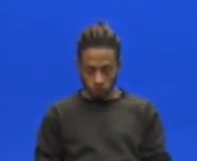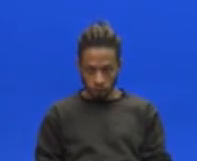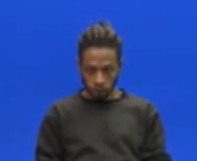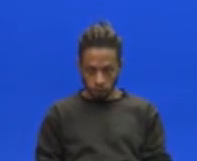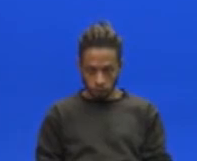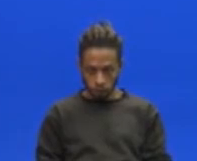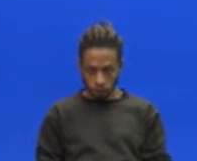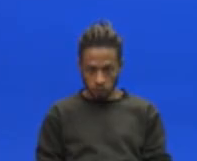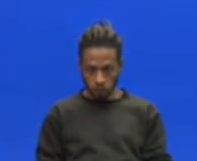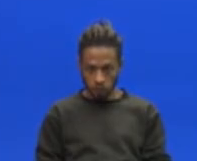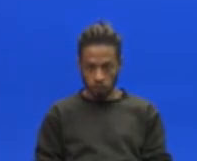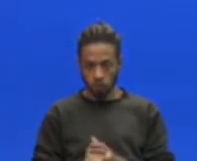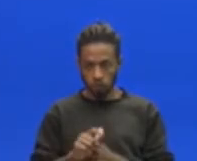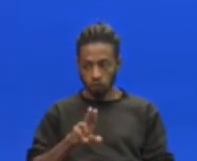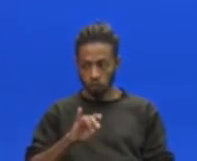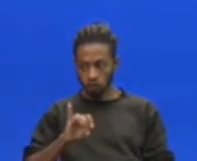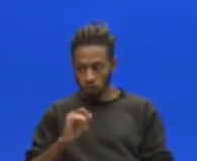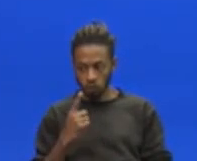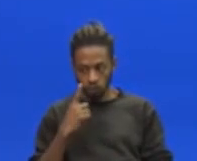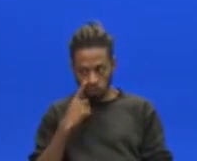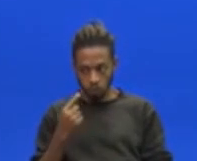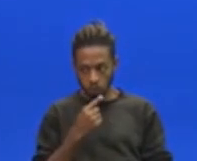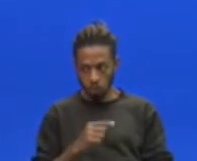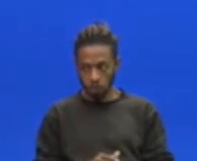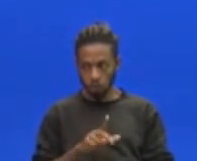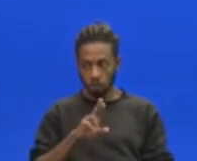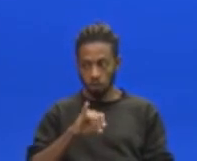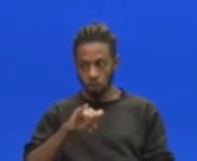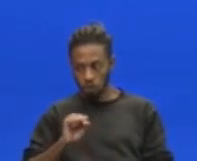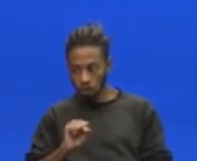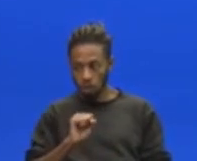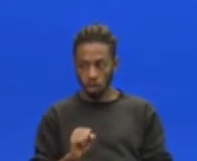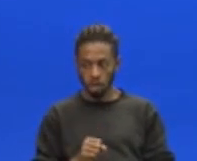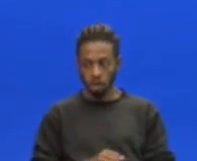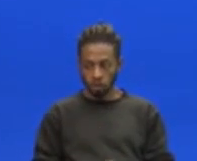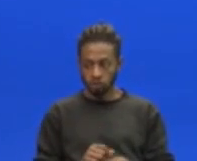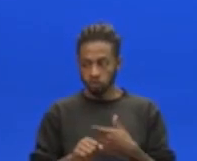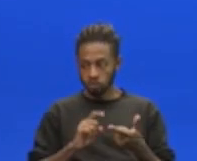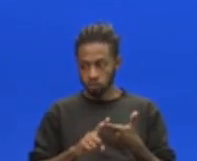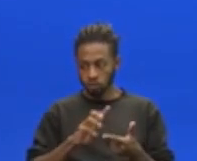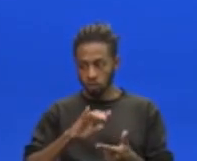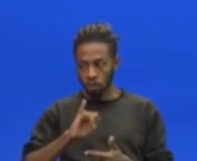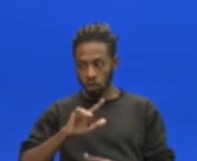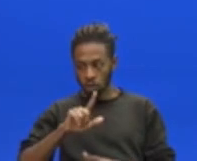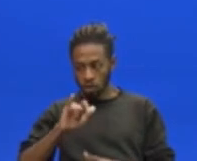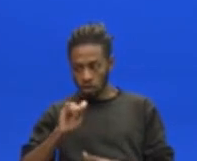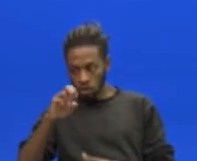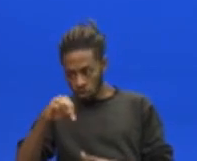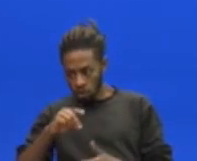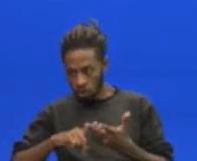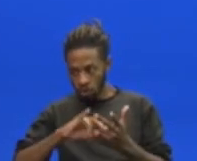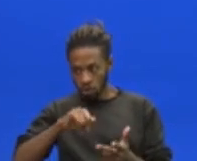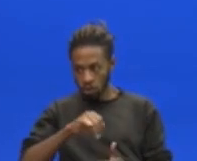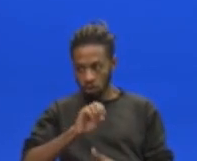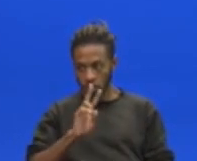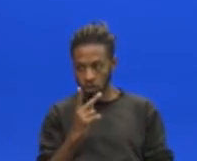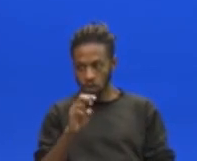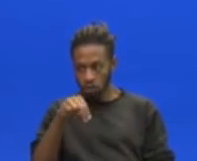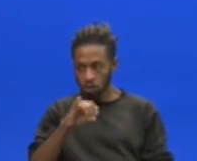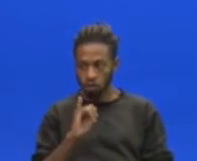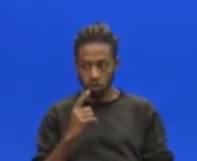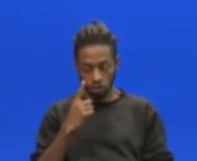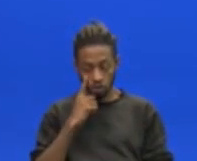Louis Villerme, William Farr e John Snow. Então, esses 3 pesquisadores, também cada um a seu tempo, cada um em sua